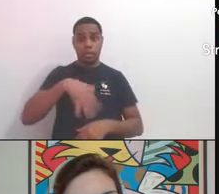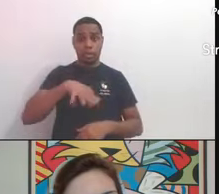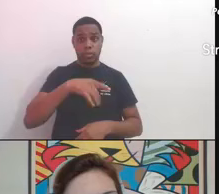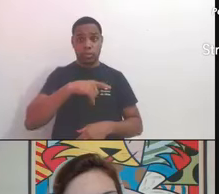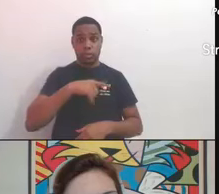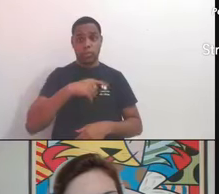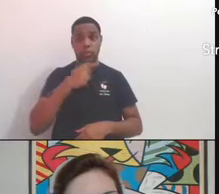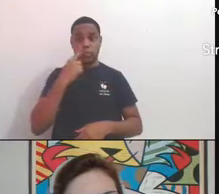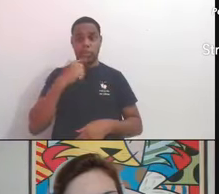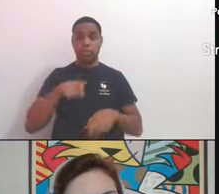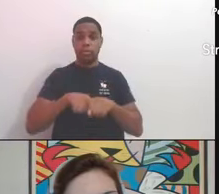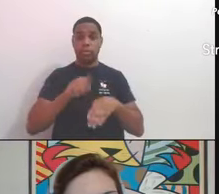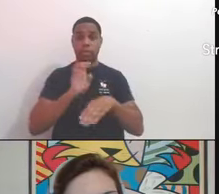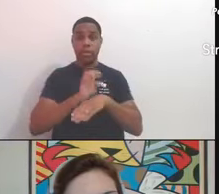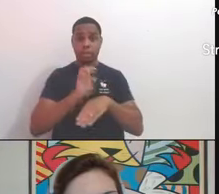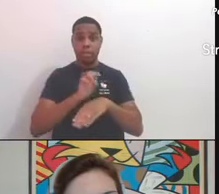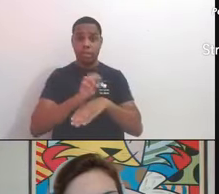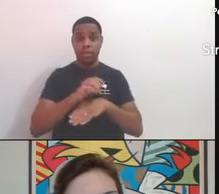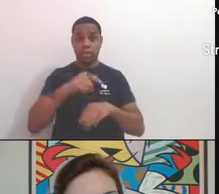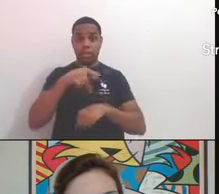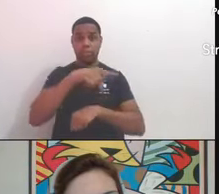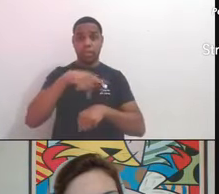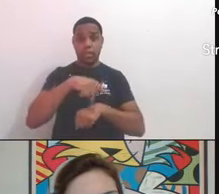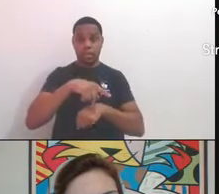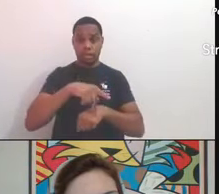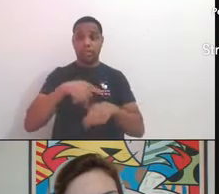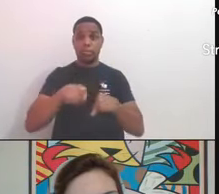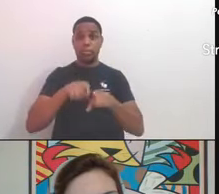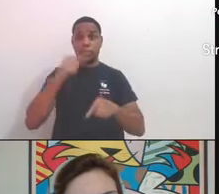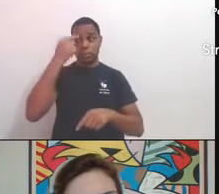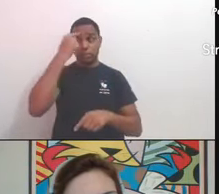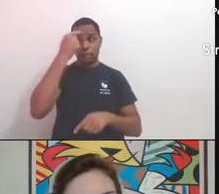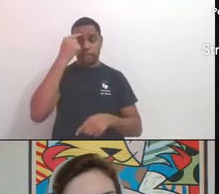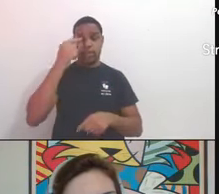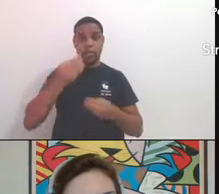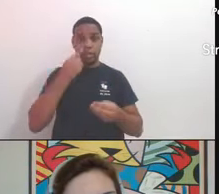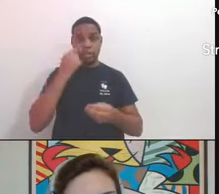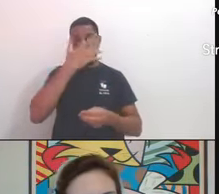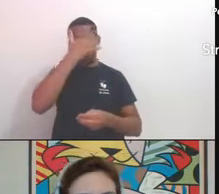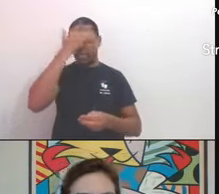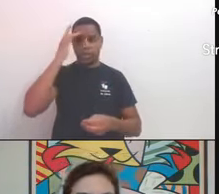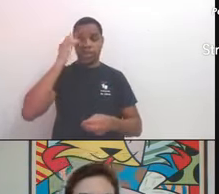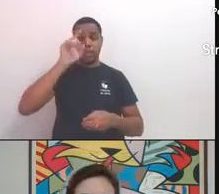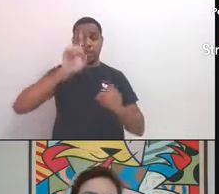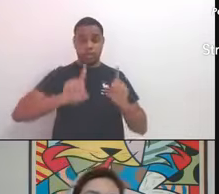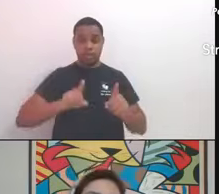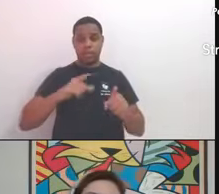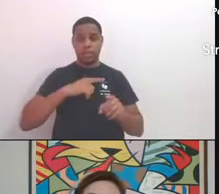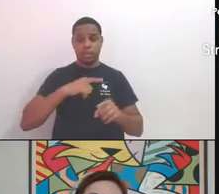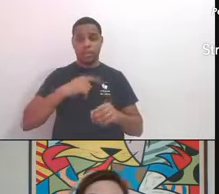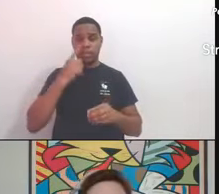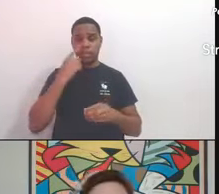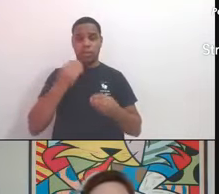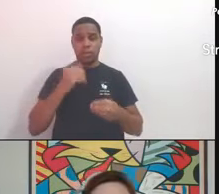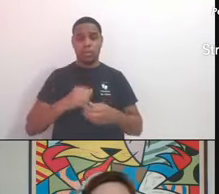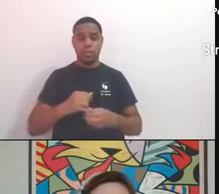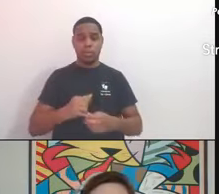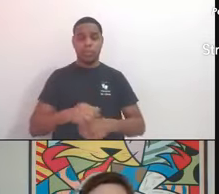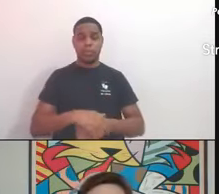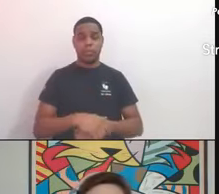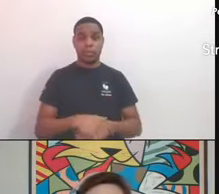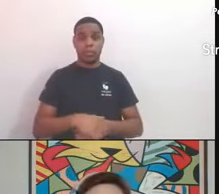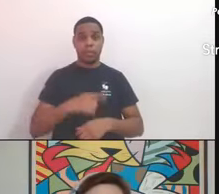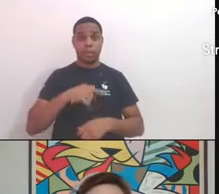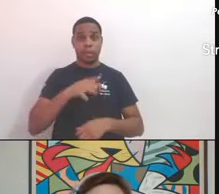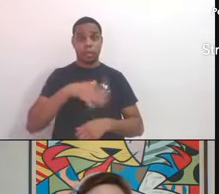um Estado, um país que pensa nas pessoas com deficiência, do ponto de vista